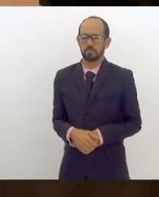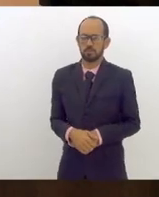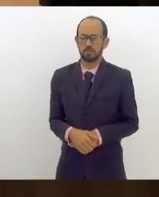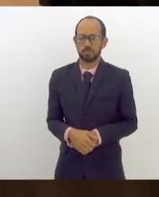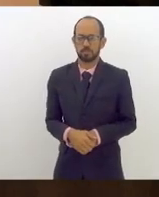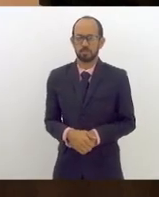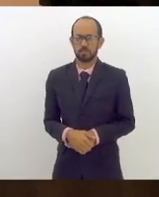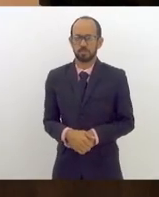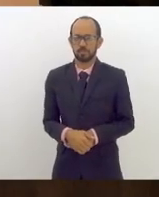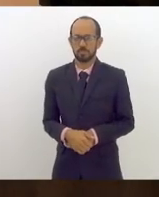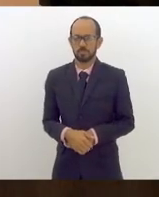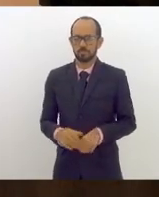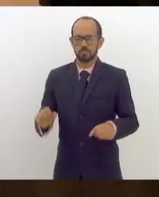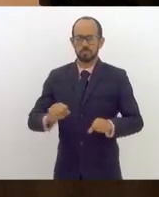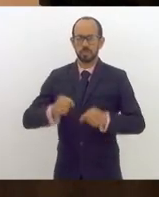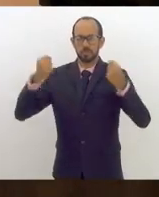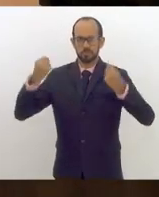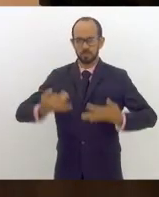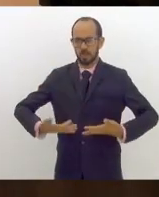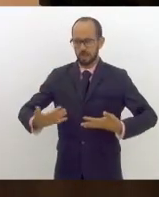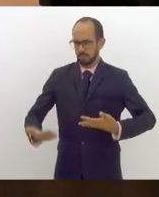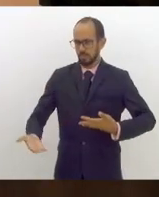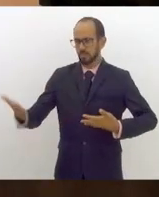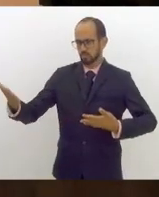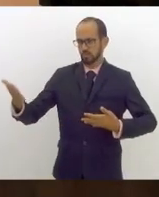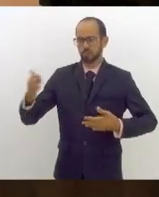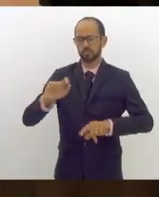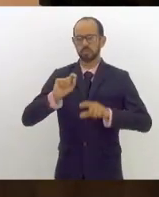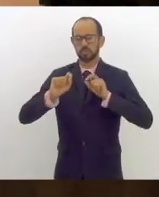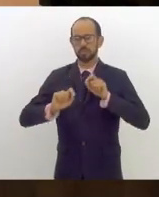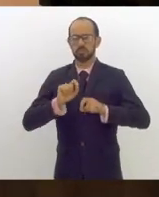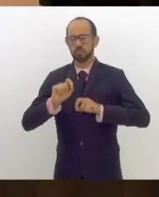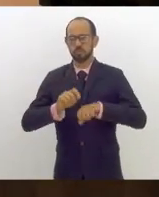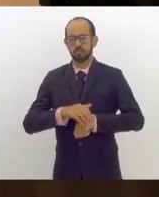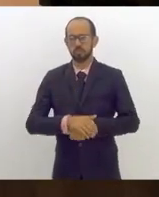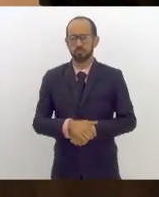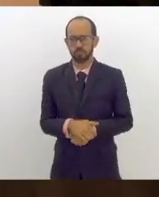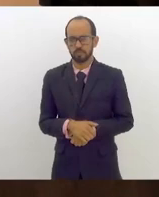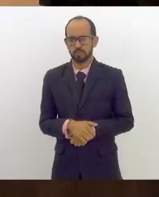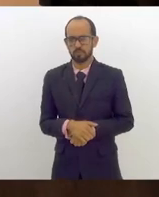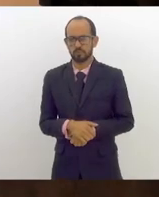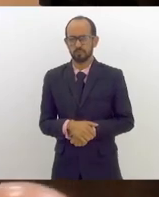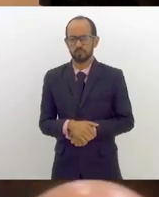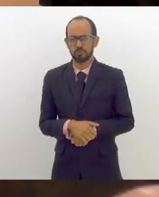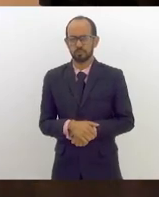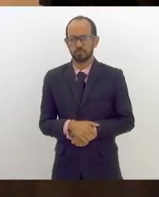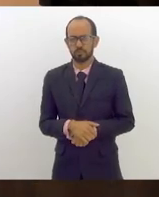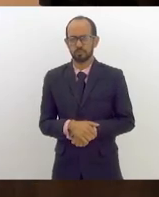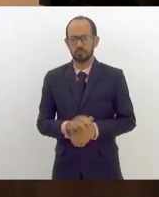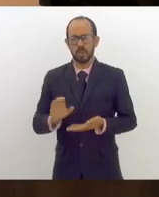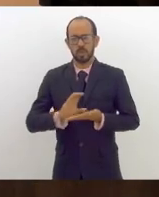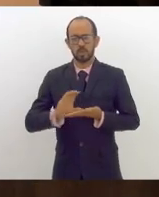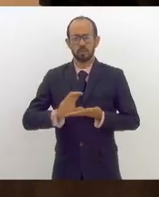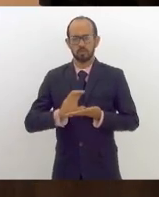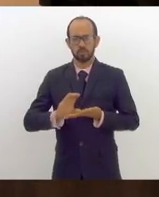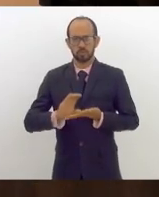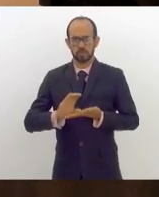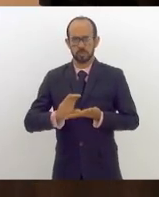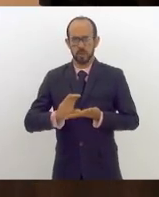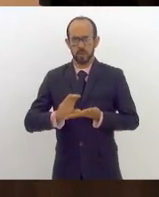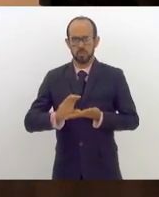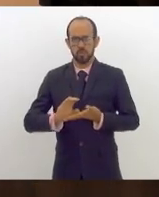para ilustrar vossa excelência que a constituição do estado